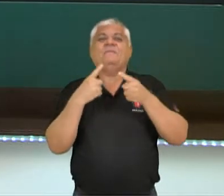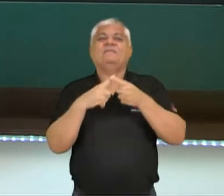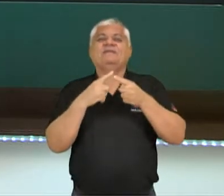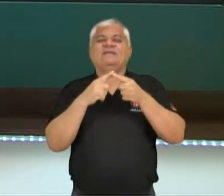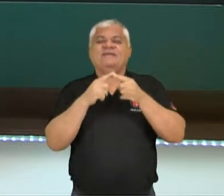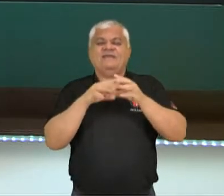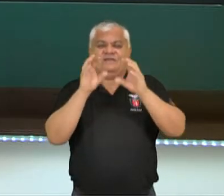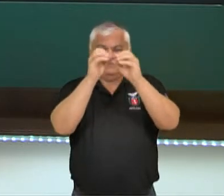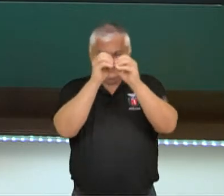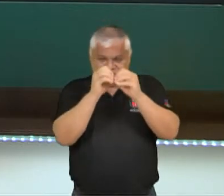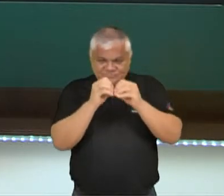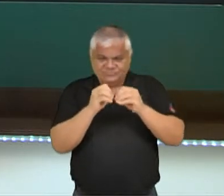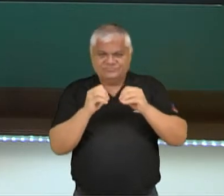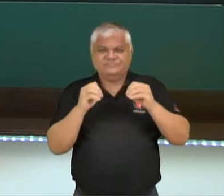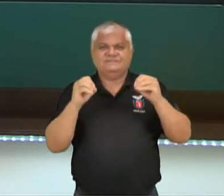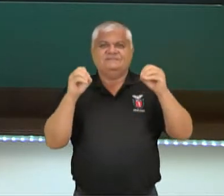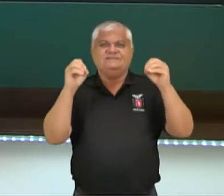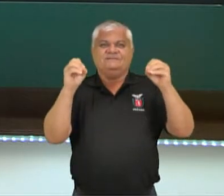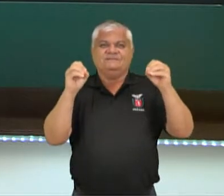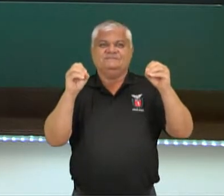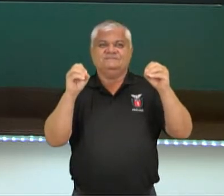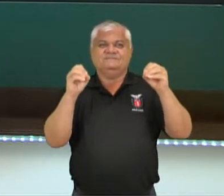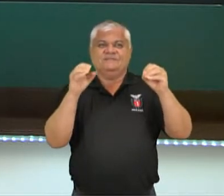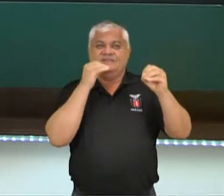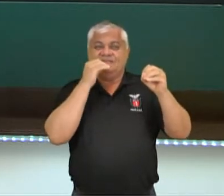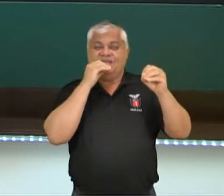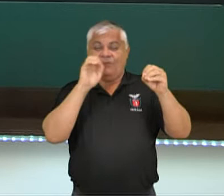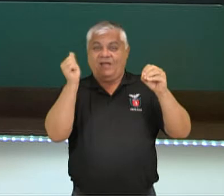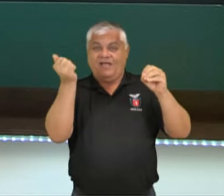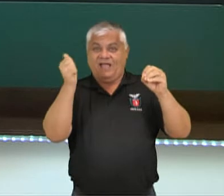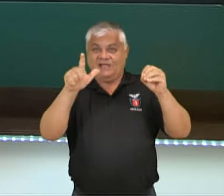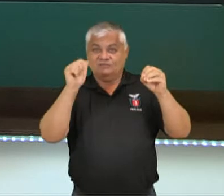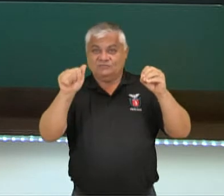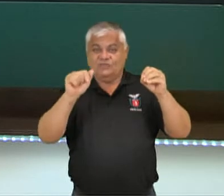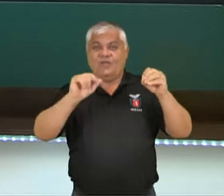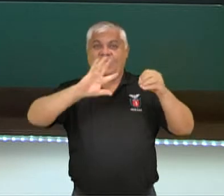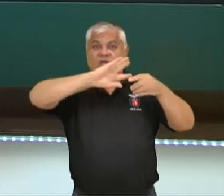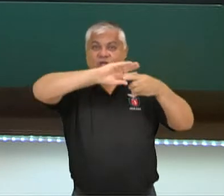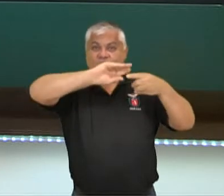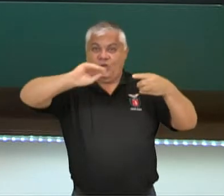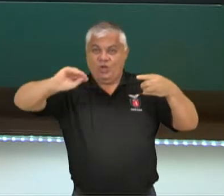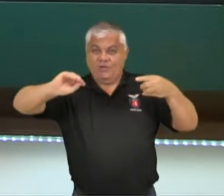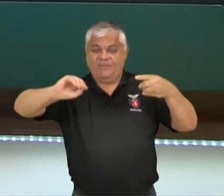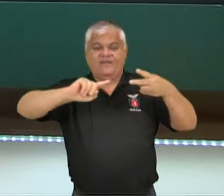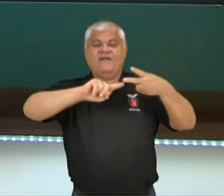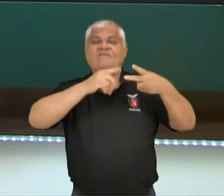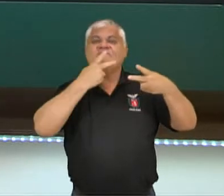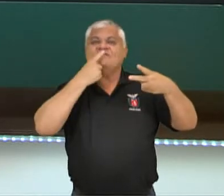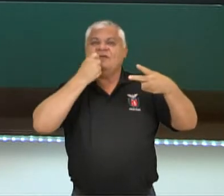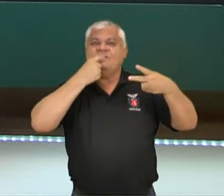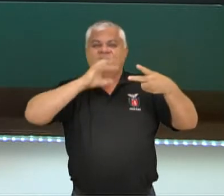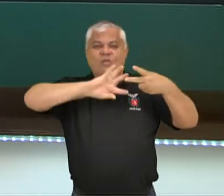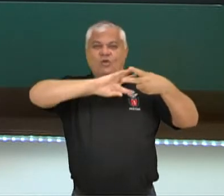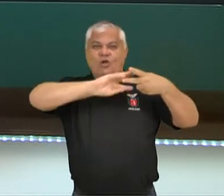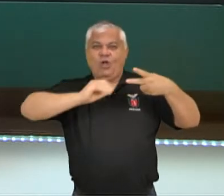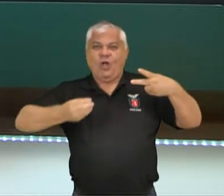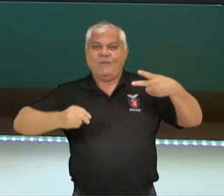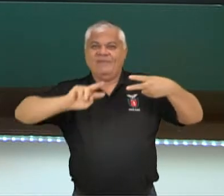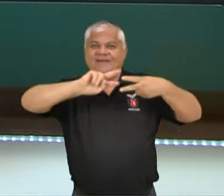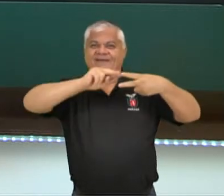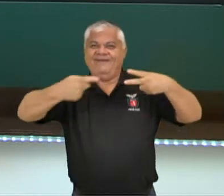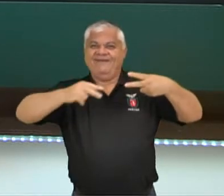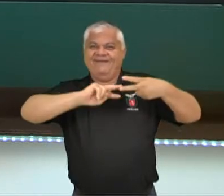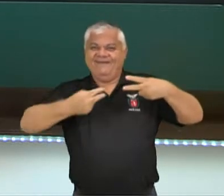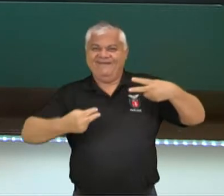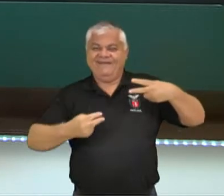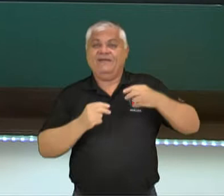se divida ao meio. Então, esse cromossomo azul é a cópia desse e esse cromossomo vermelho é a cópia desse. Só